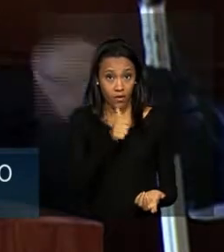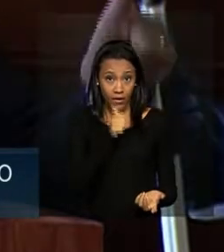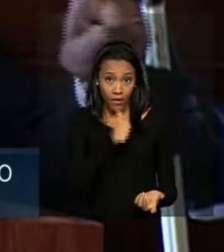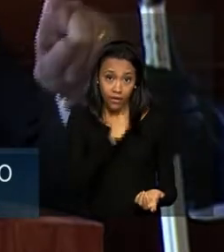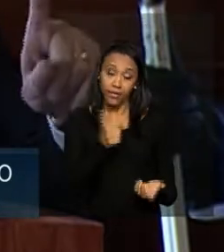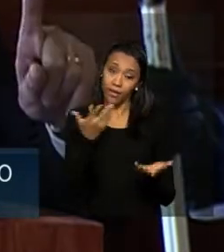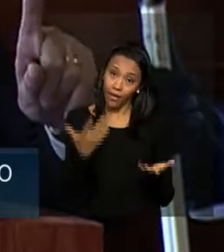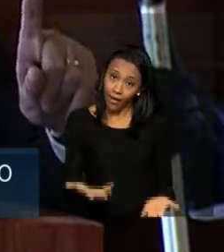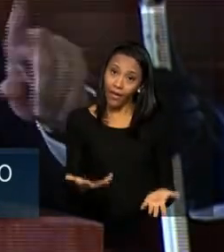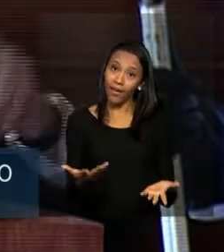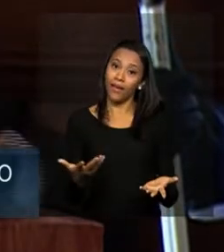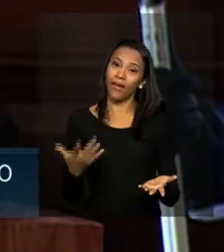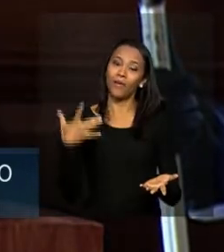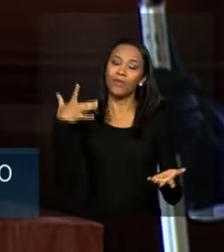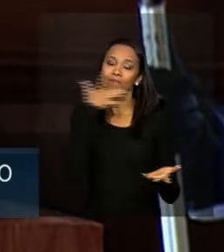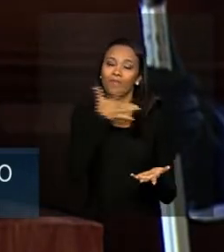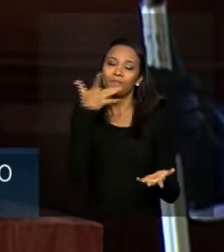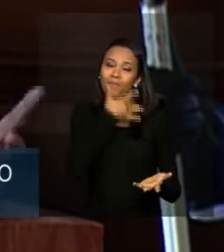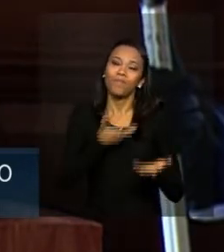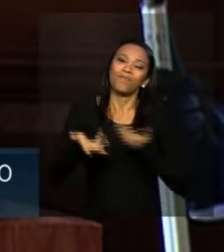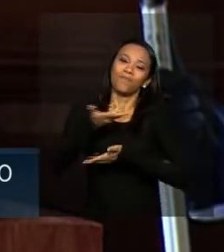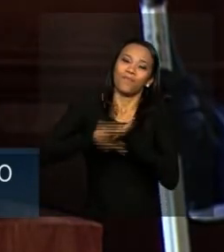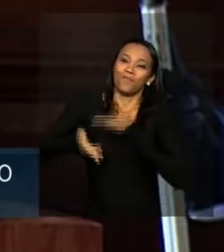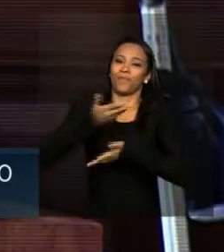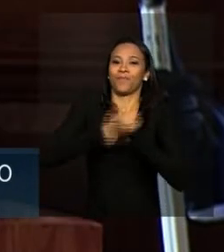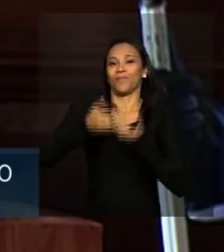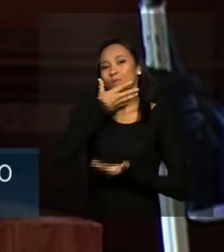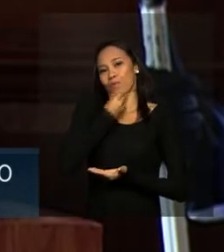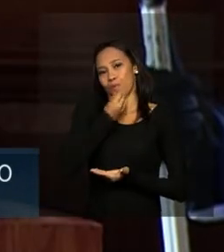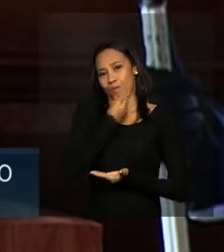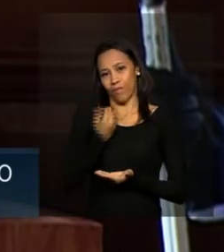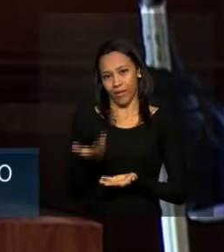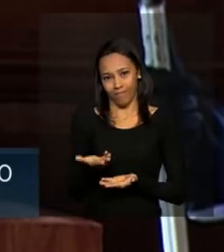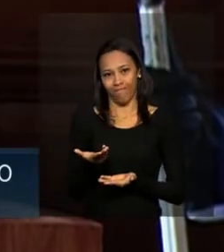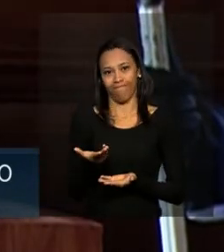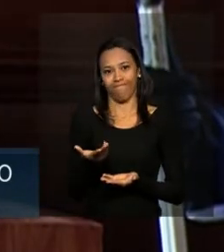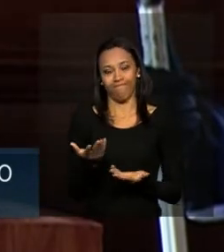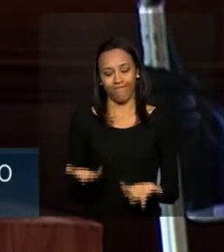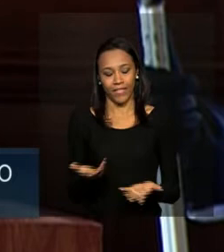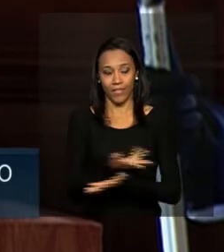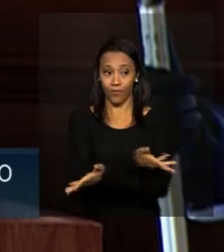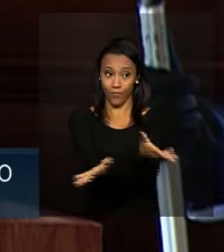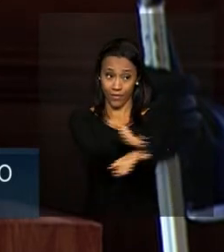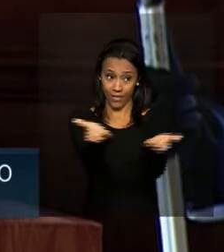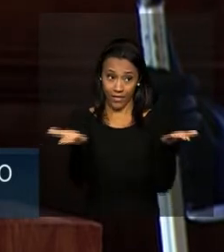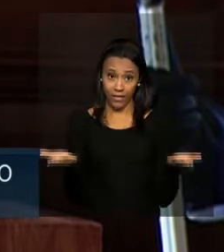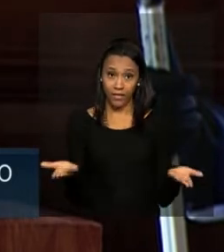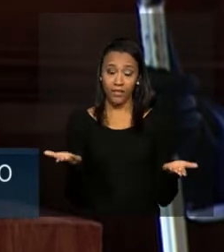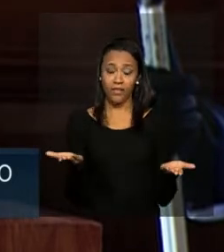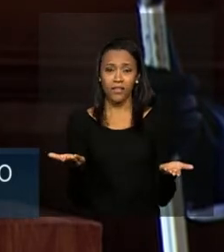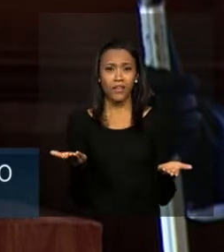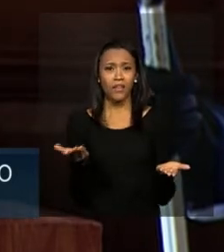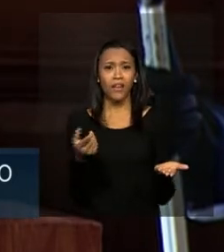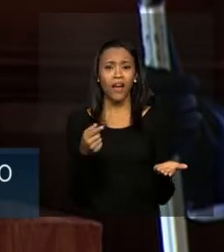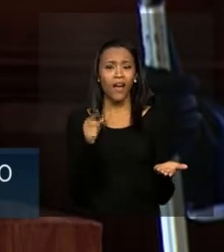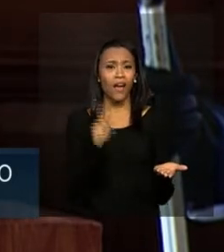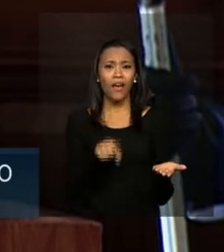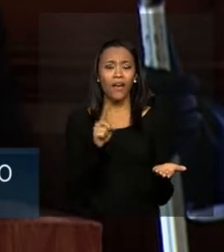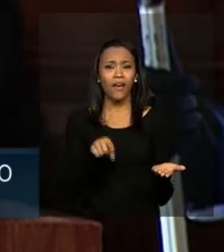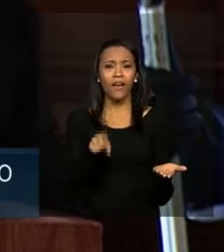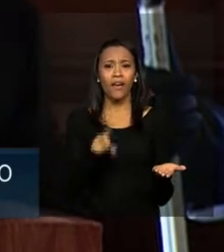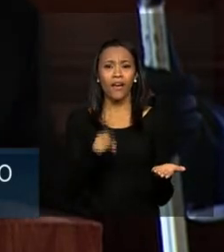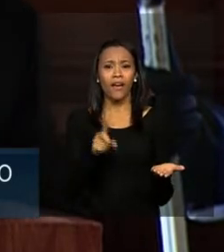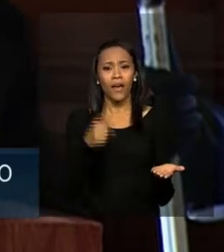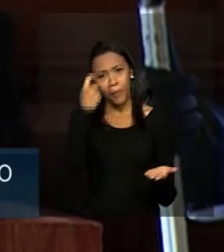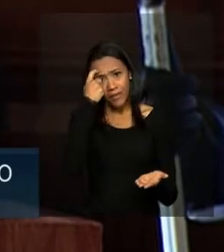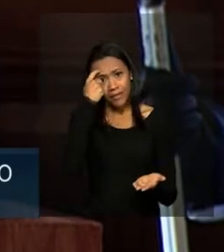é o paraíso do homem. Mas isto, meus amigos, minhas amigas, é algo que foi